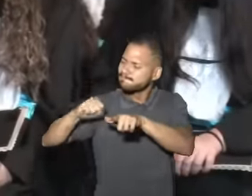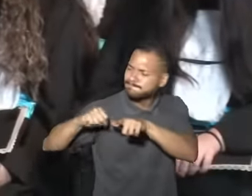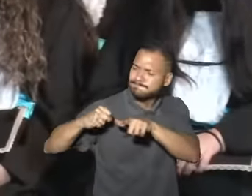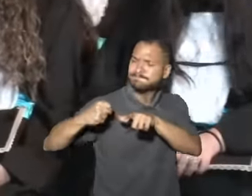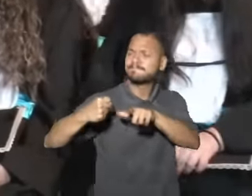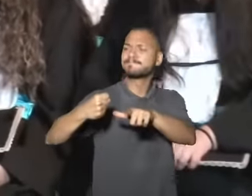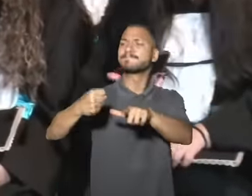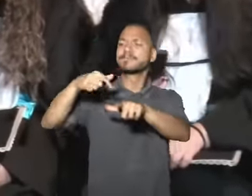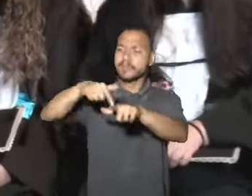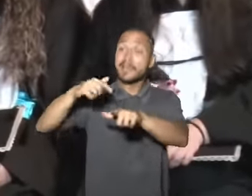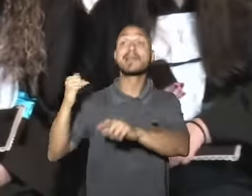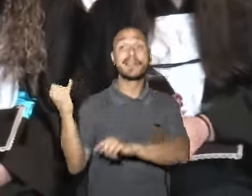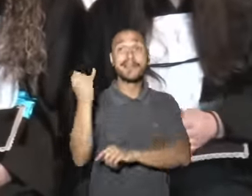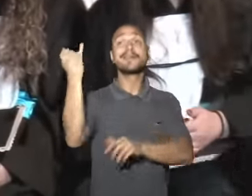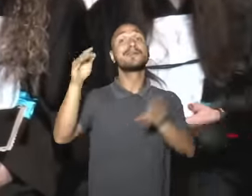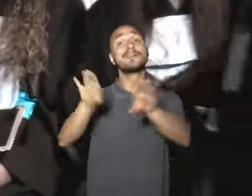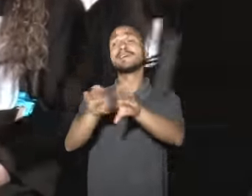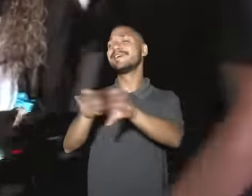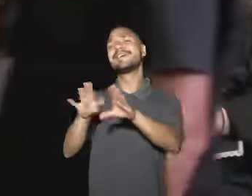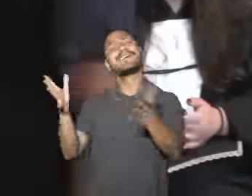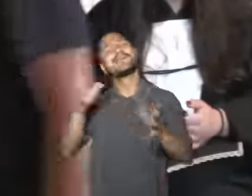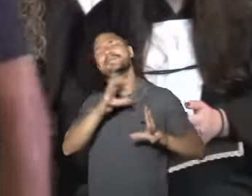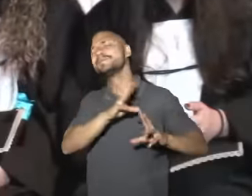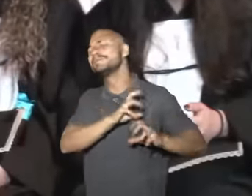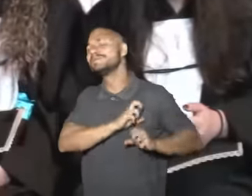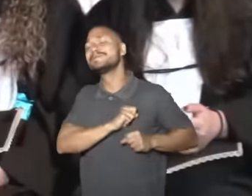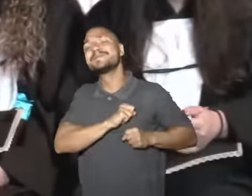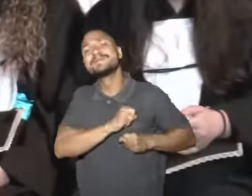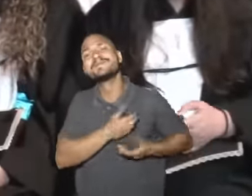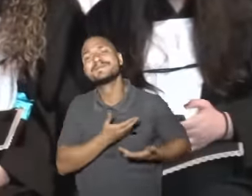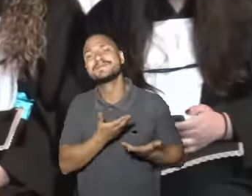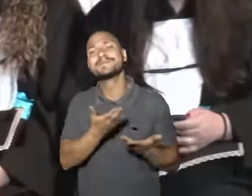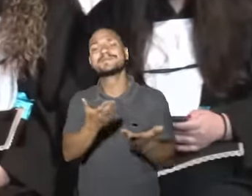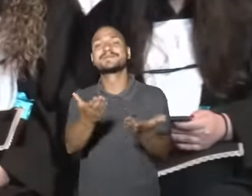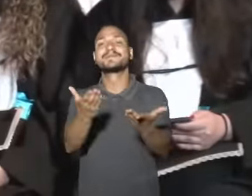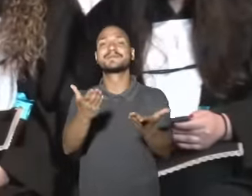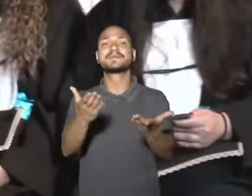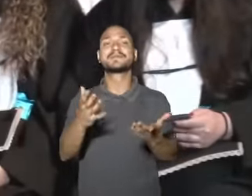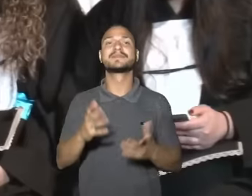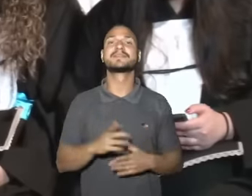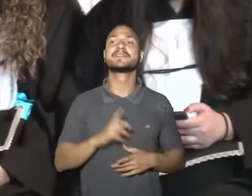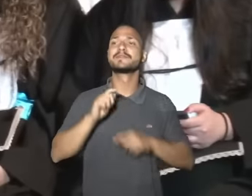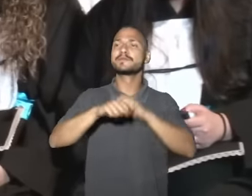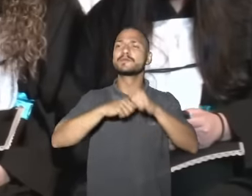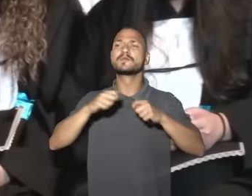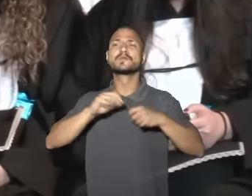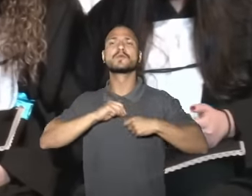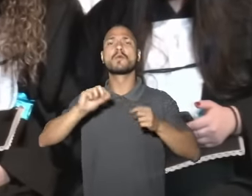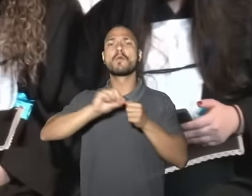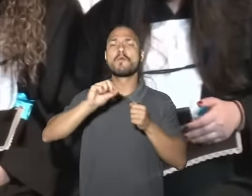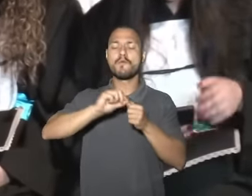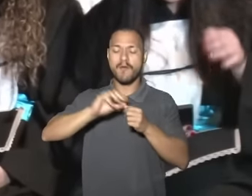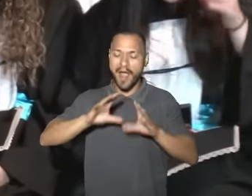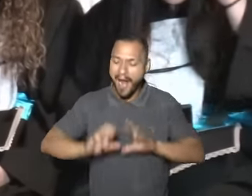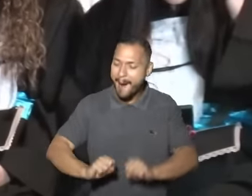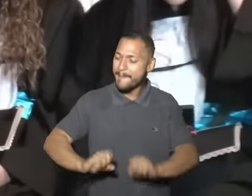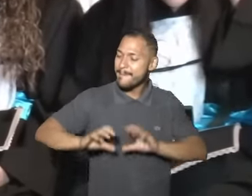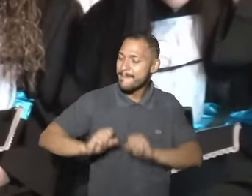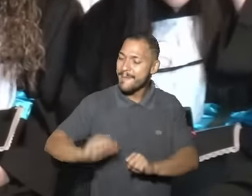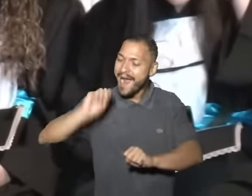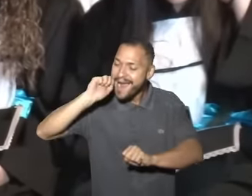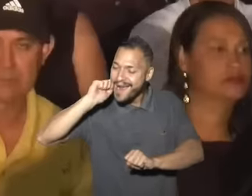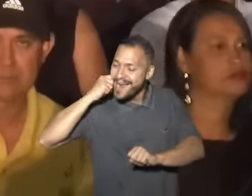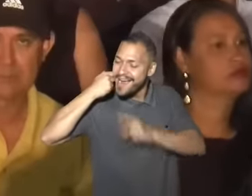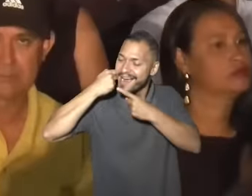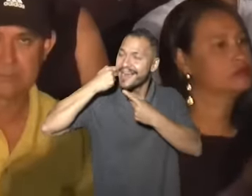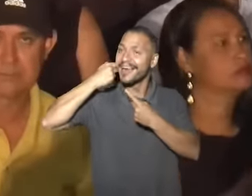que sagrado, meu amor. A massa que faz o pão